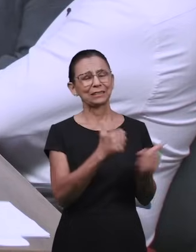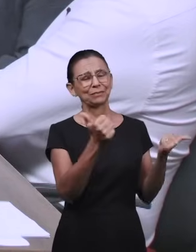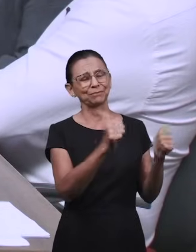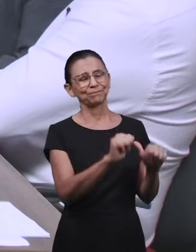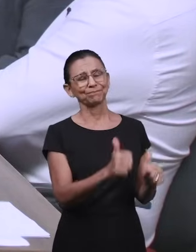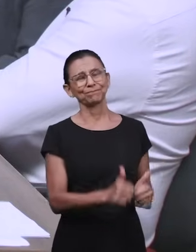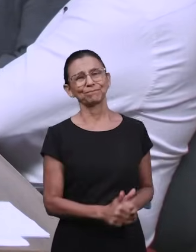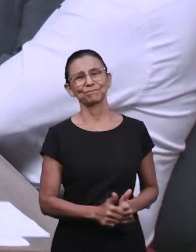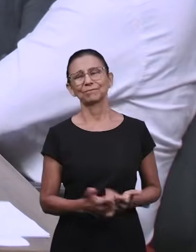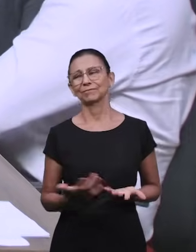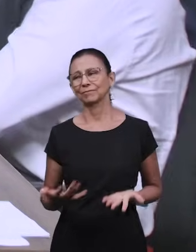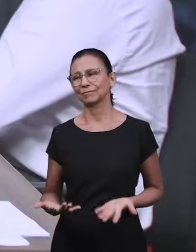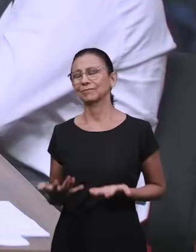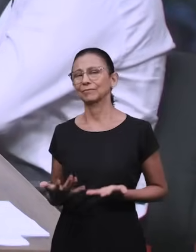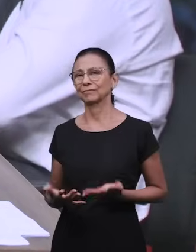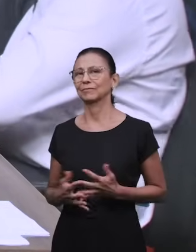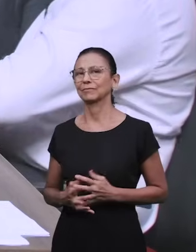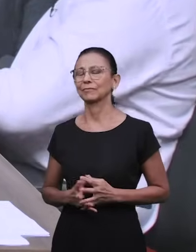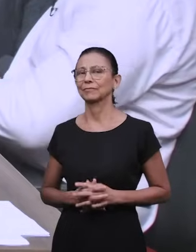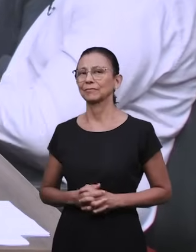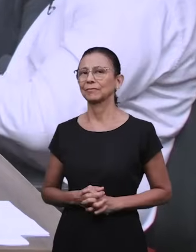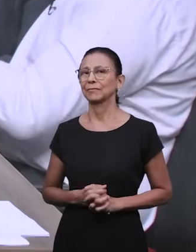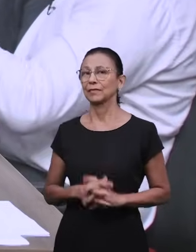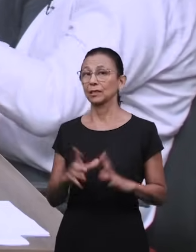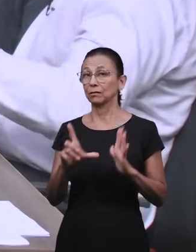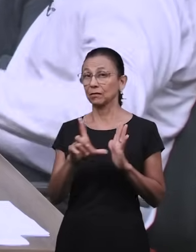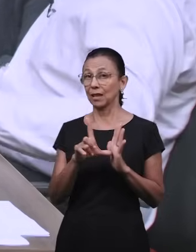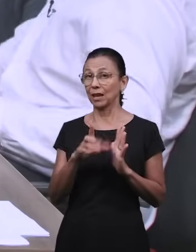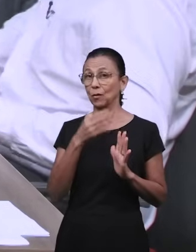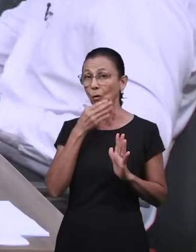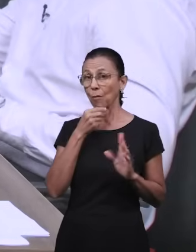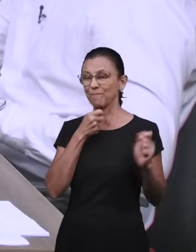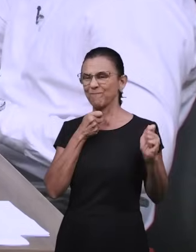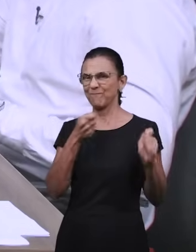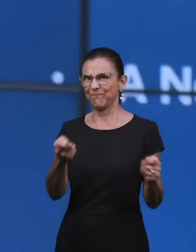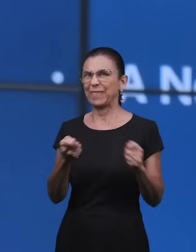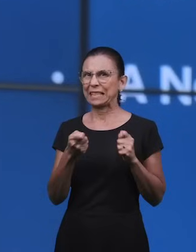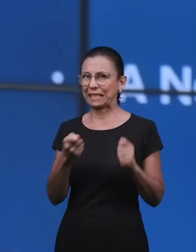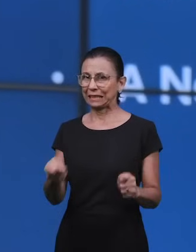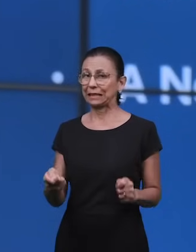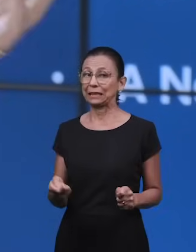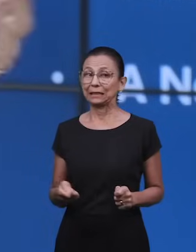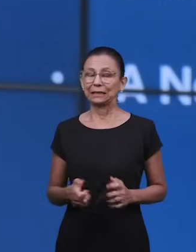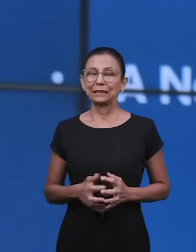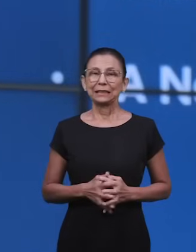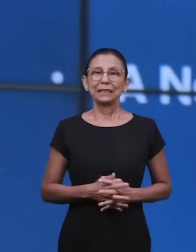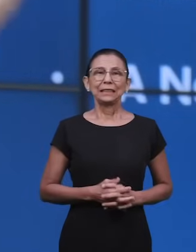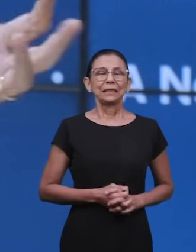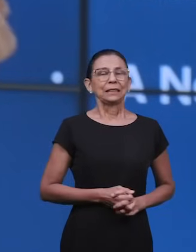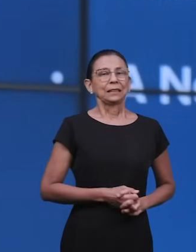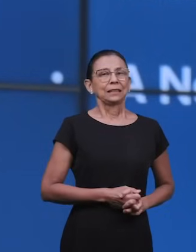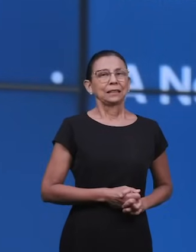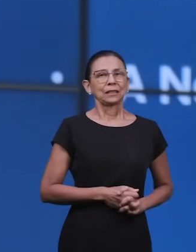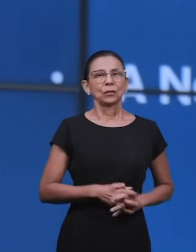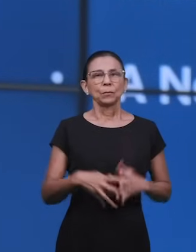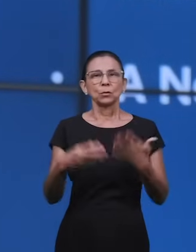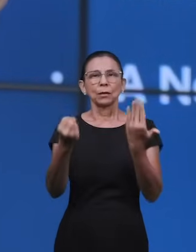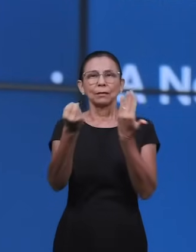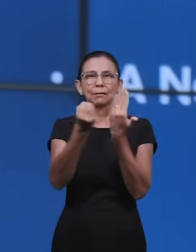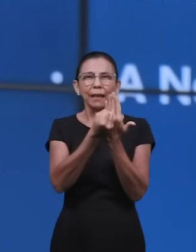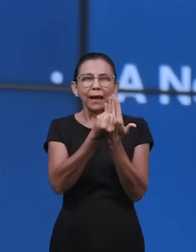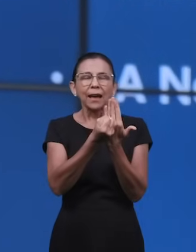Amém. Agora, o meu irmão, Lutero, ele foi muito perseguido, né? Depois da implementação